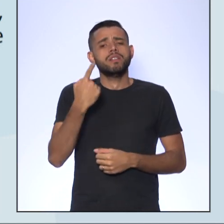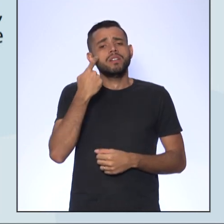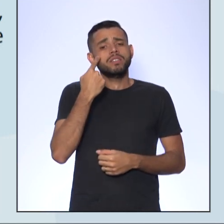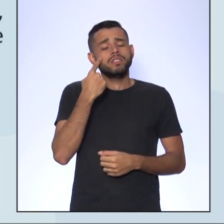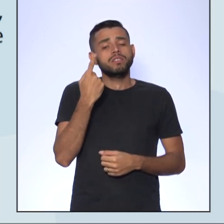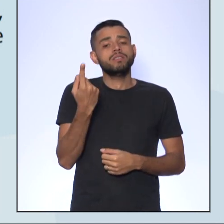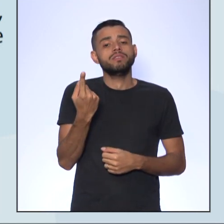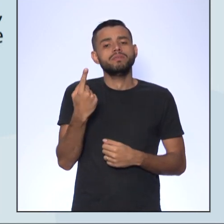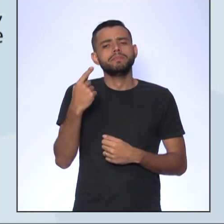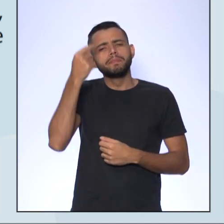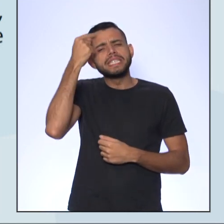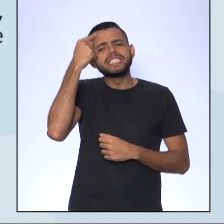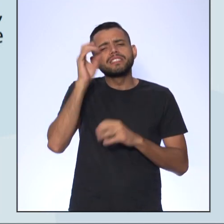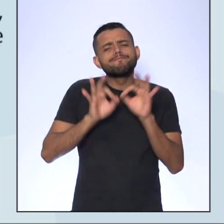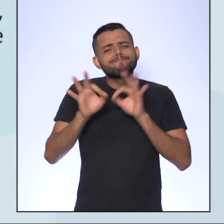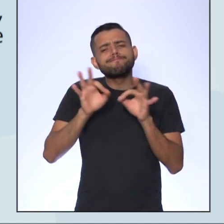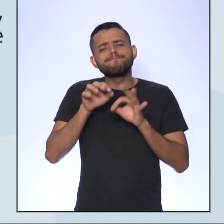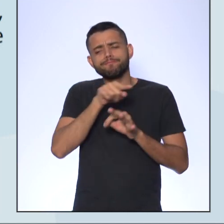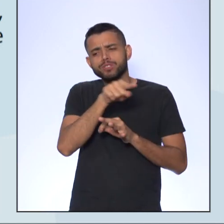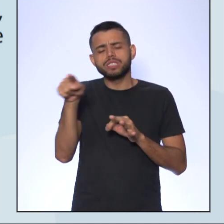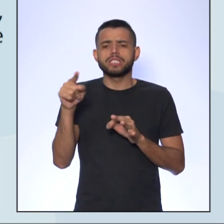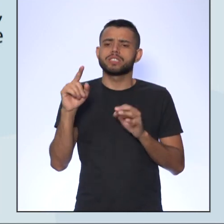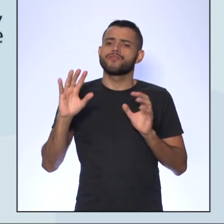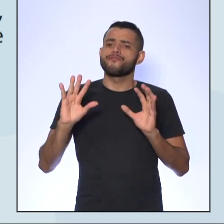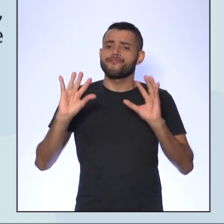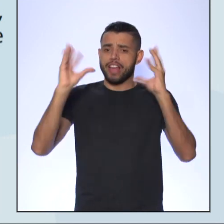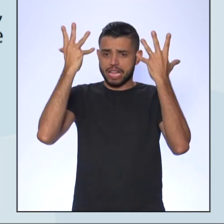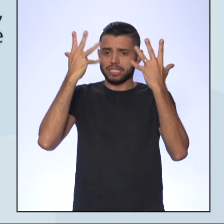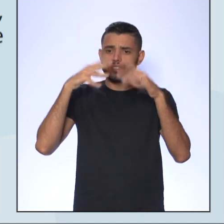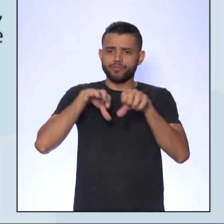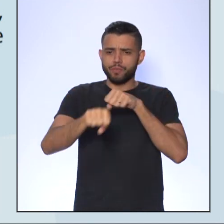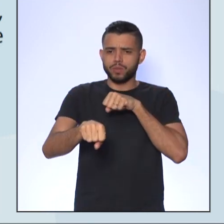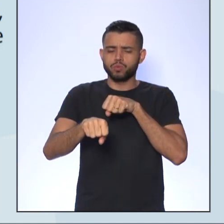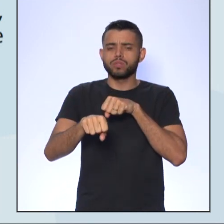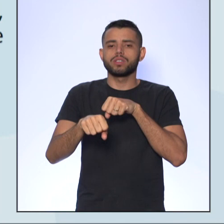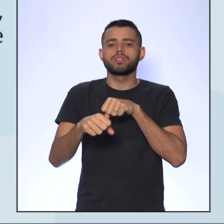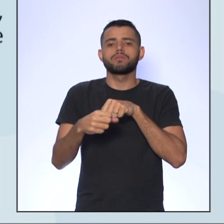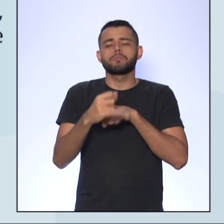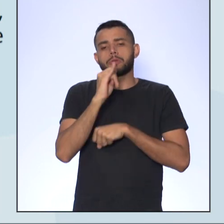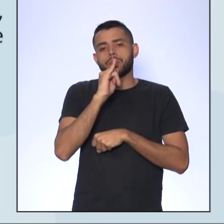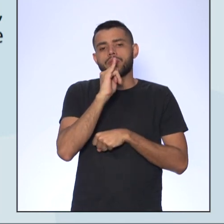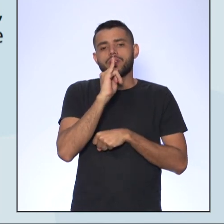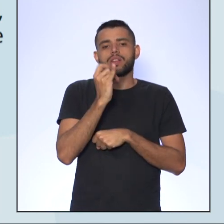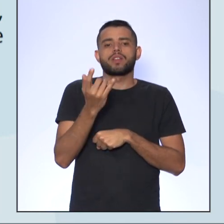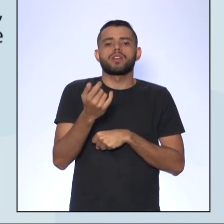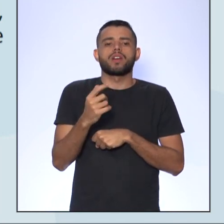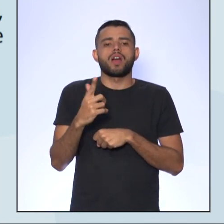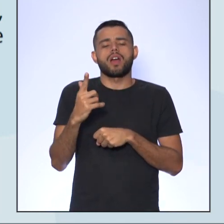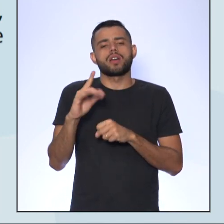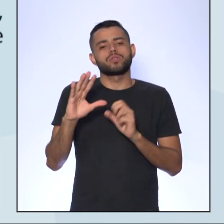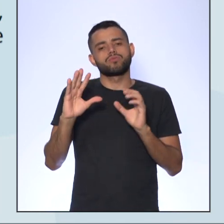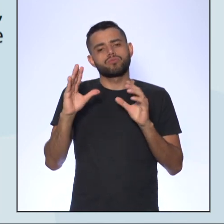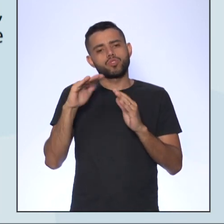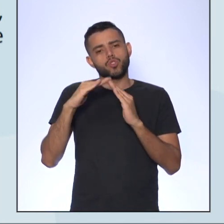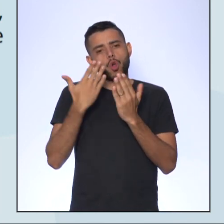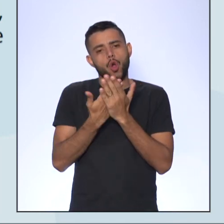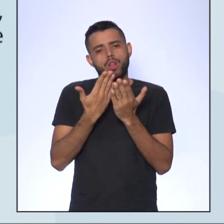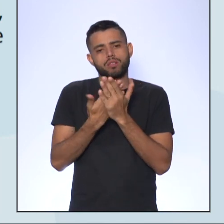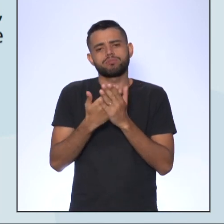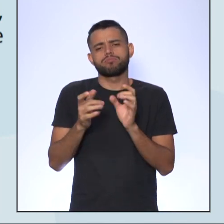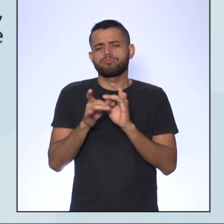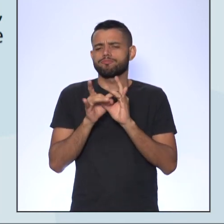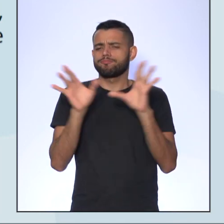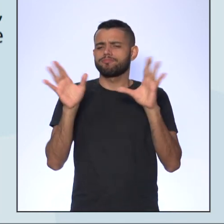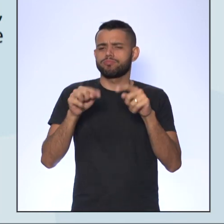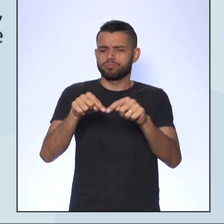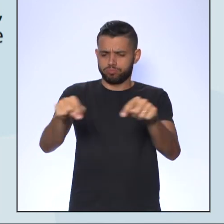festa de formatura em sua escola, vamos supor que a escola ceda, ó, uma boa ideia aí, né? Ceda o pátio para a realização